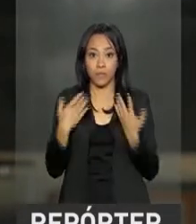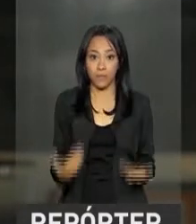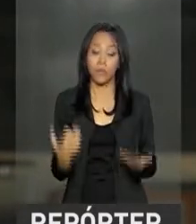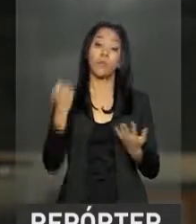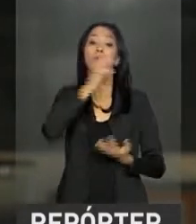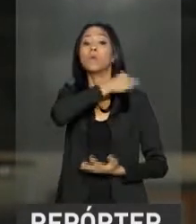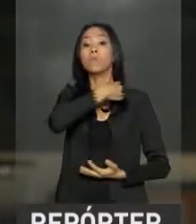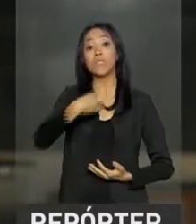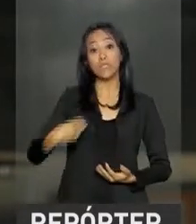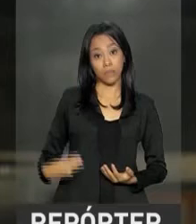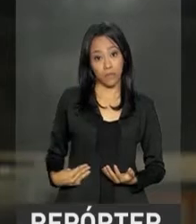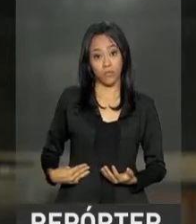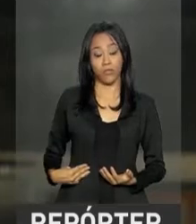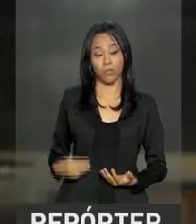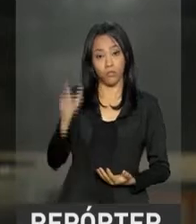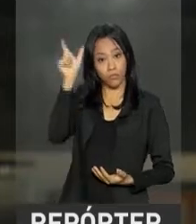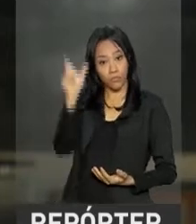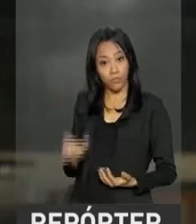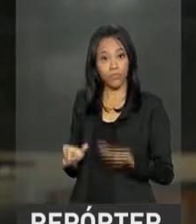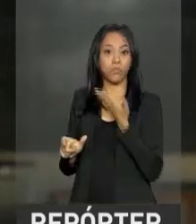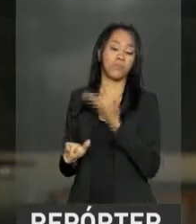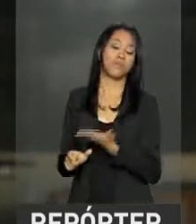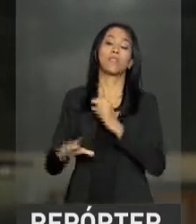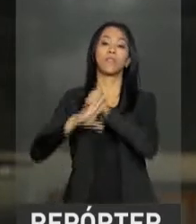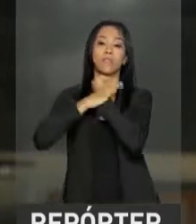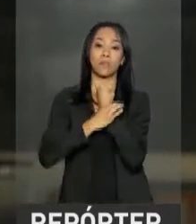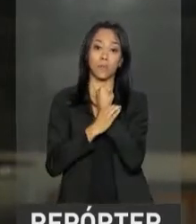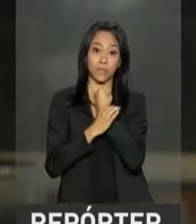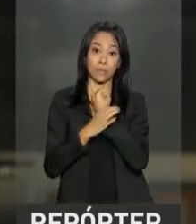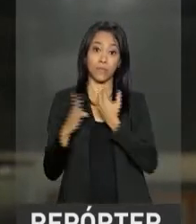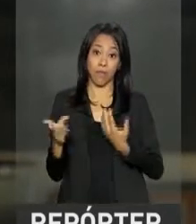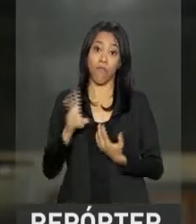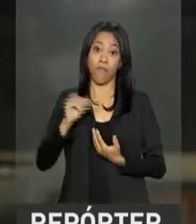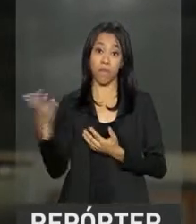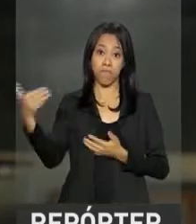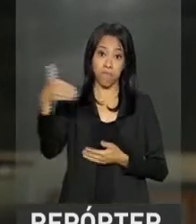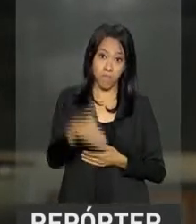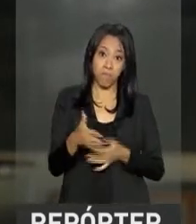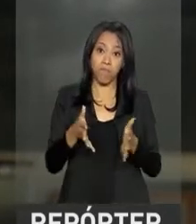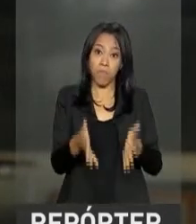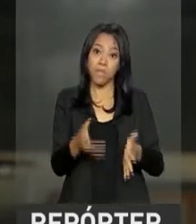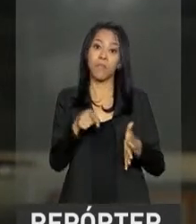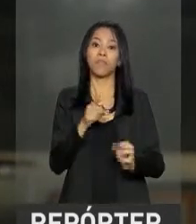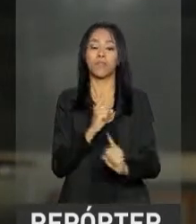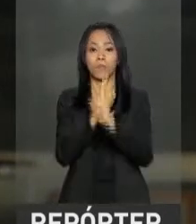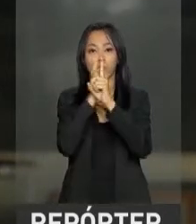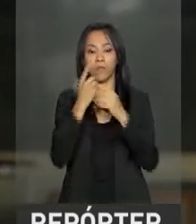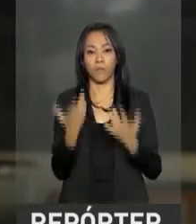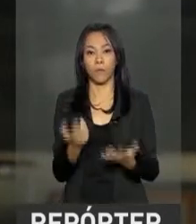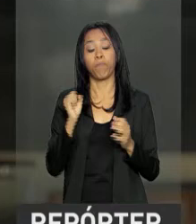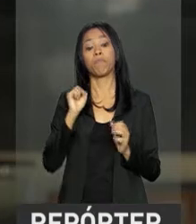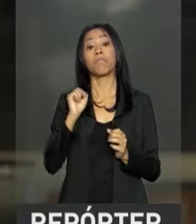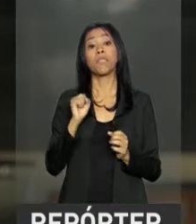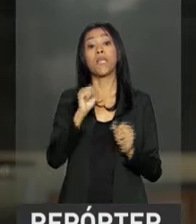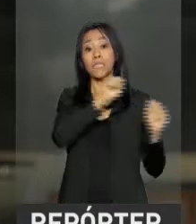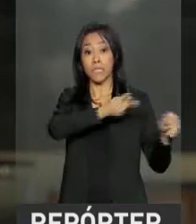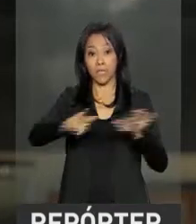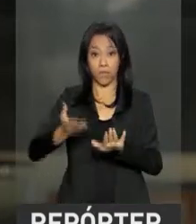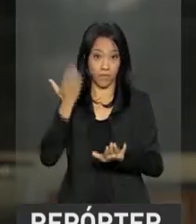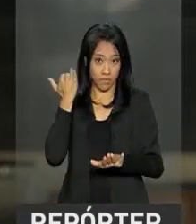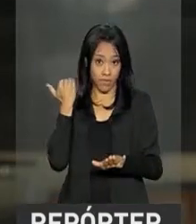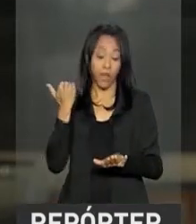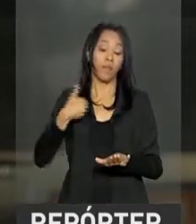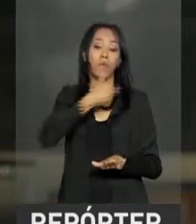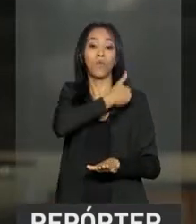ministro extraordinário da Segurança Pública, Raul Jungmann, vai participar desse encontro. Semana passada, o